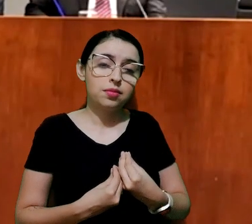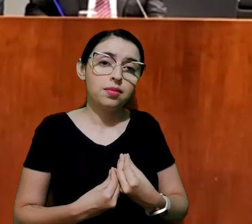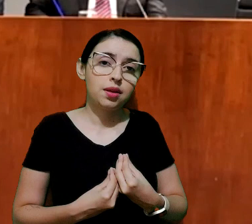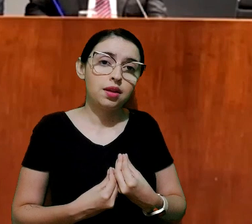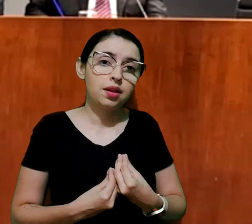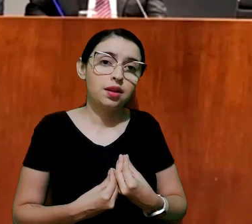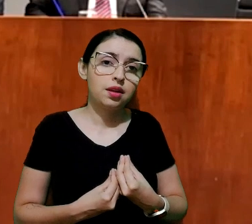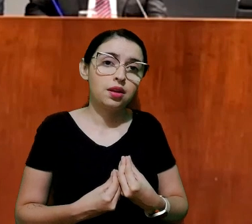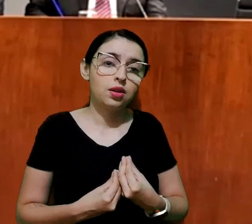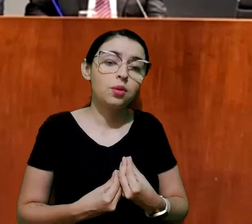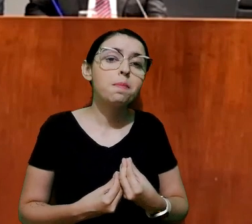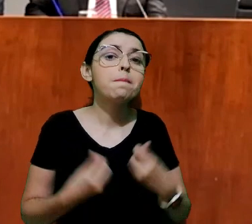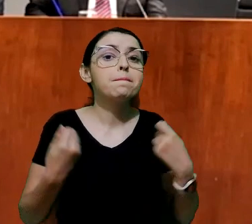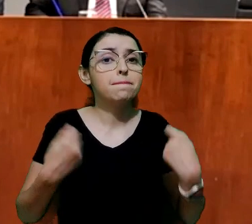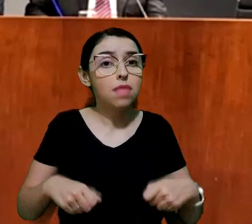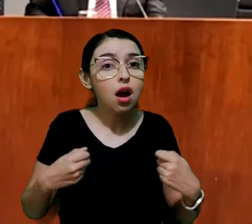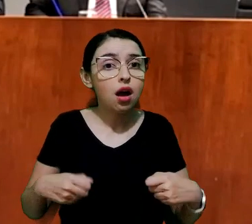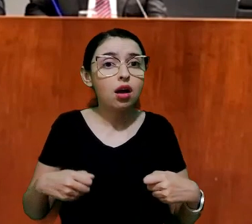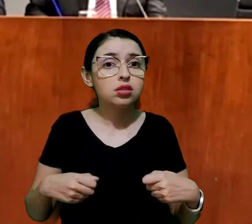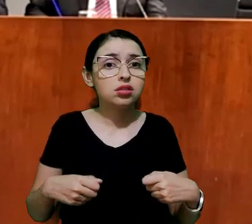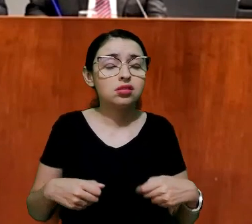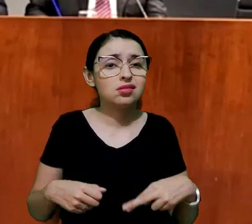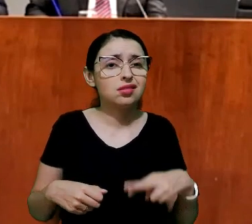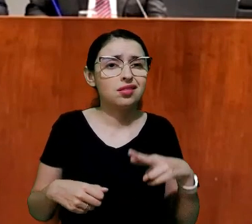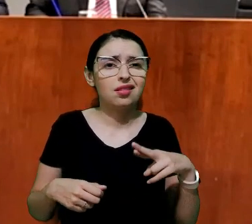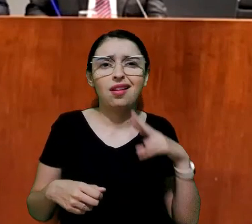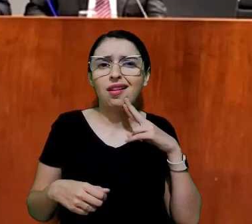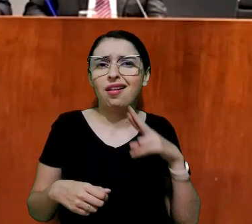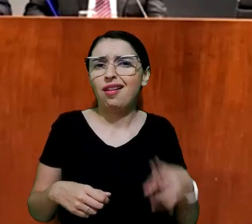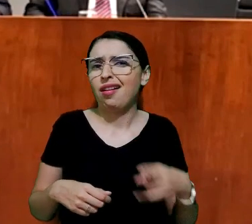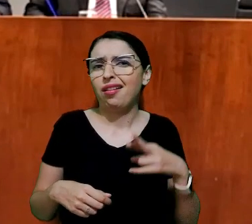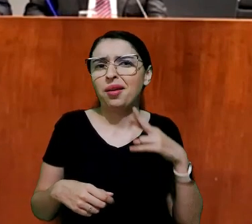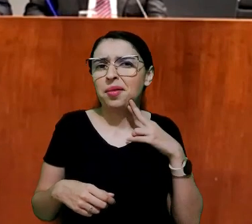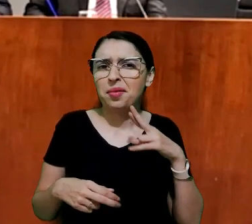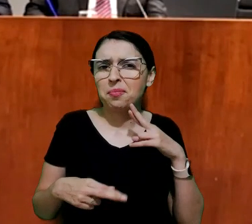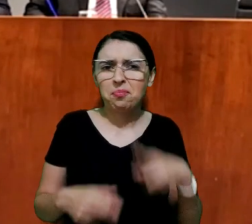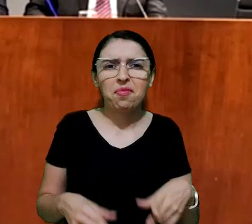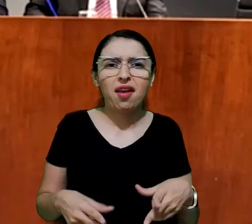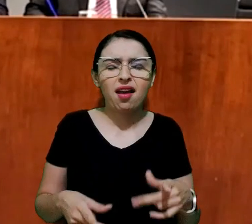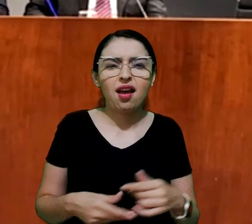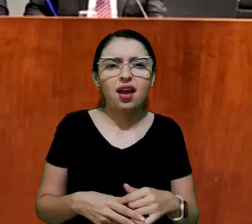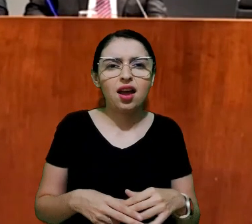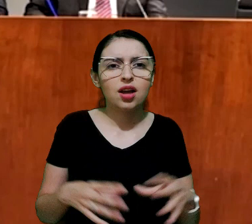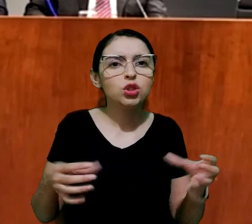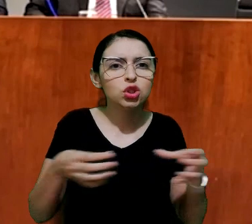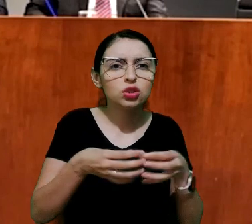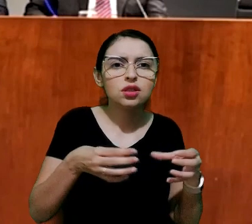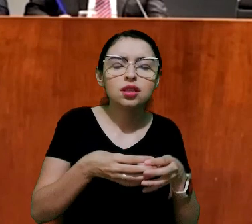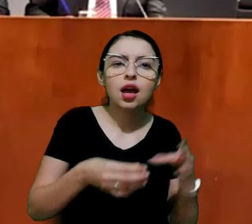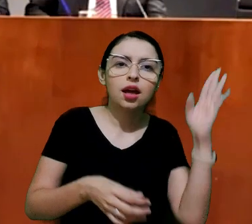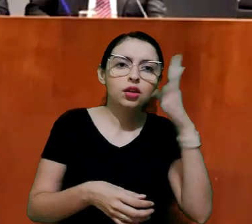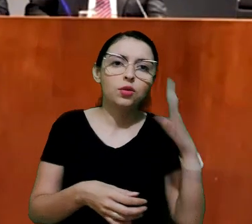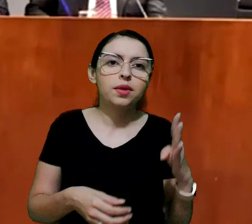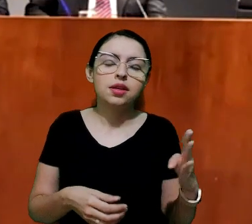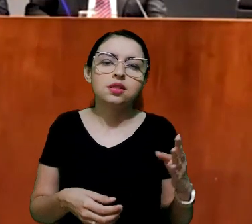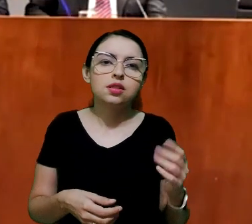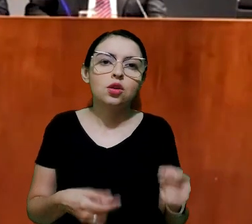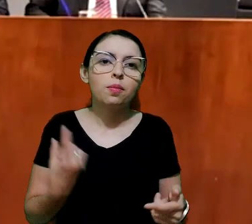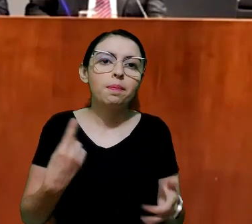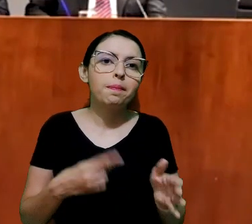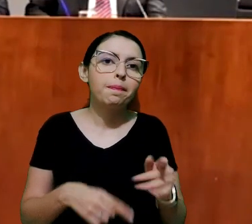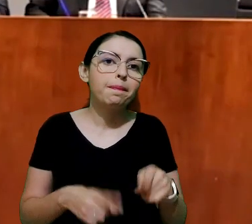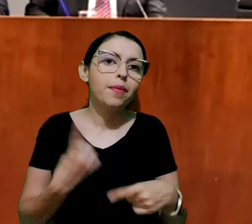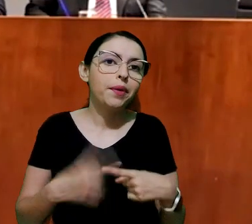poderia questionar a equanimidade da divisão do patrimônio do Brasil porque se